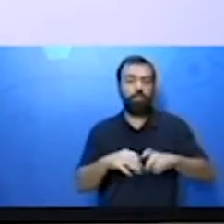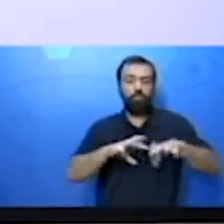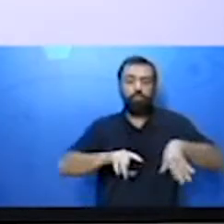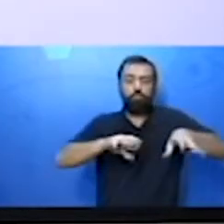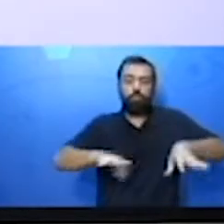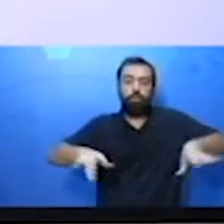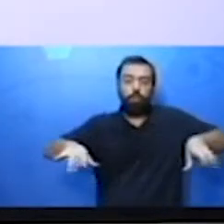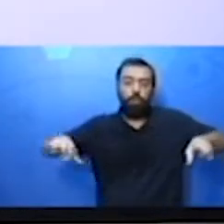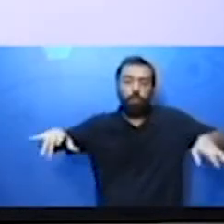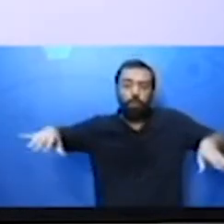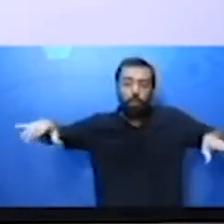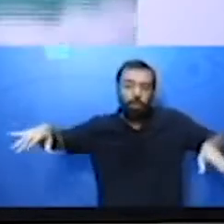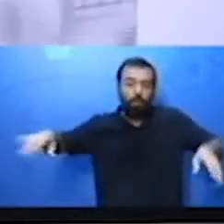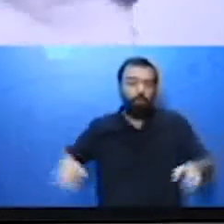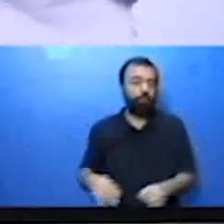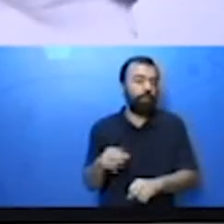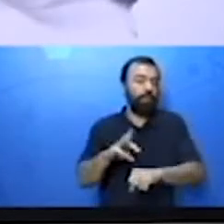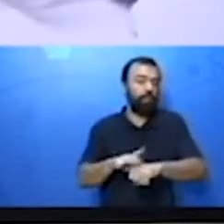outras doenças.